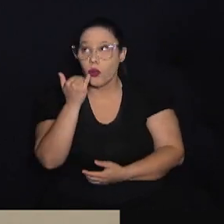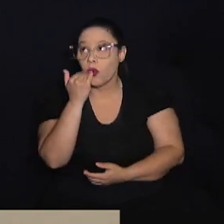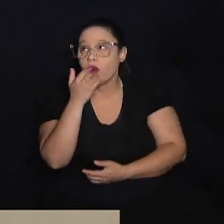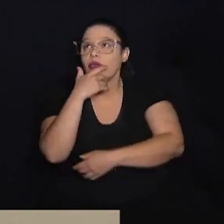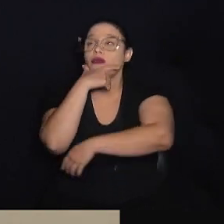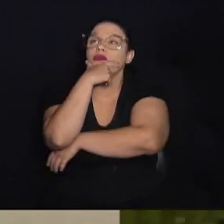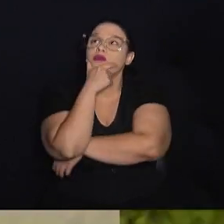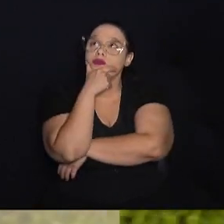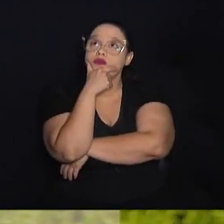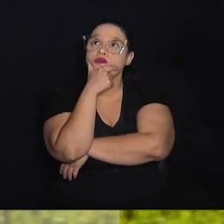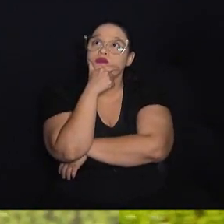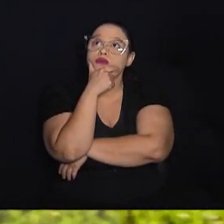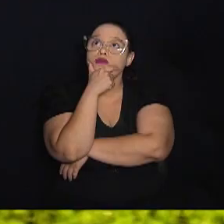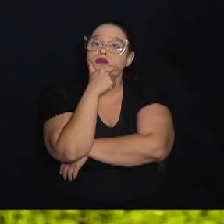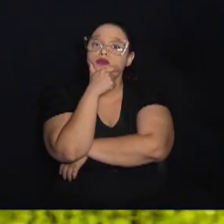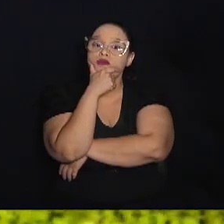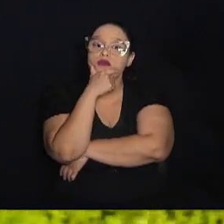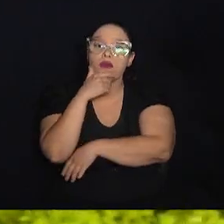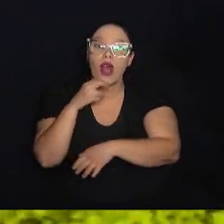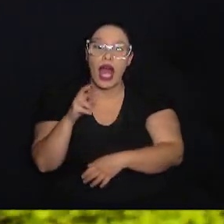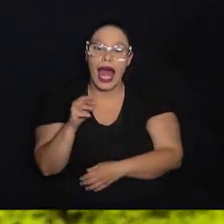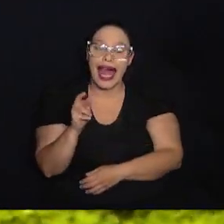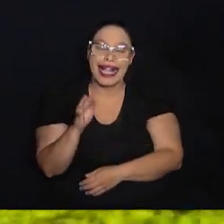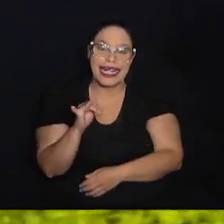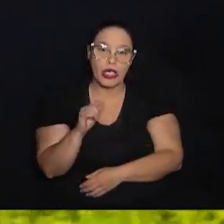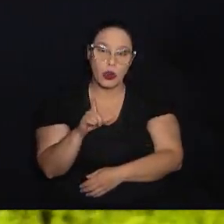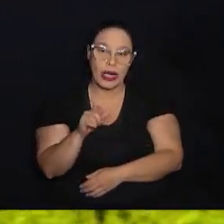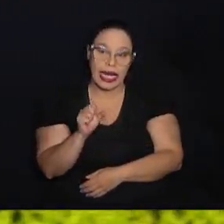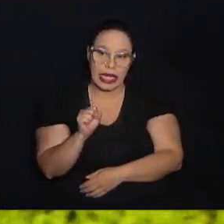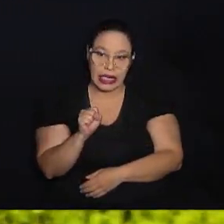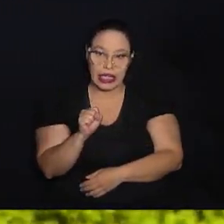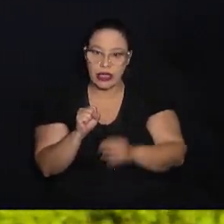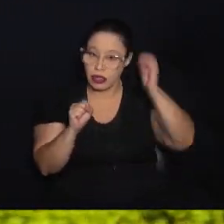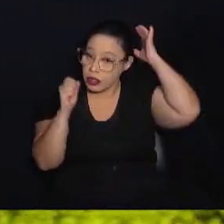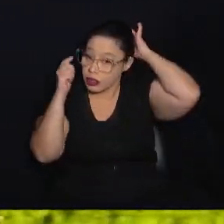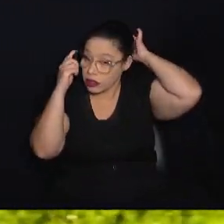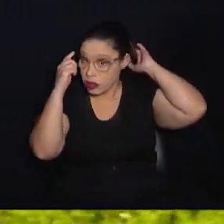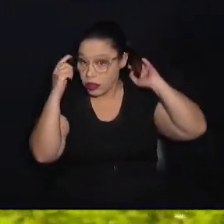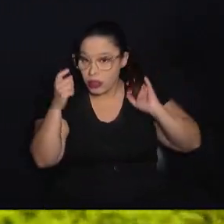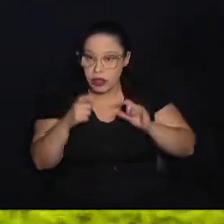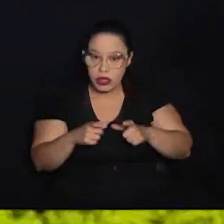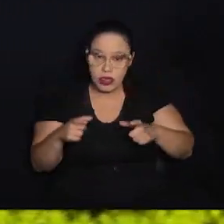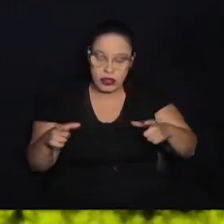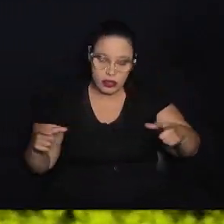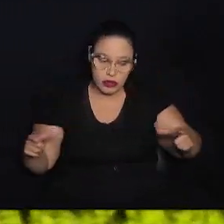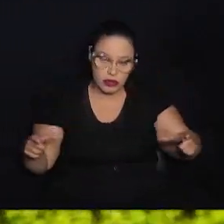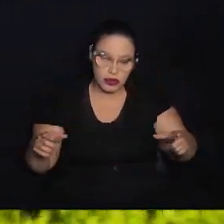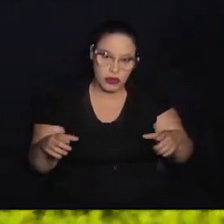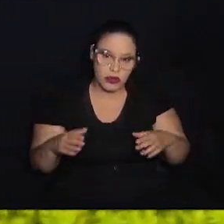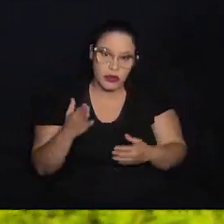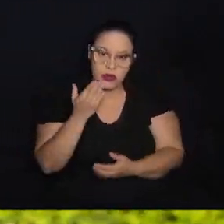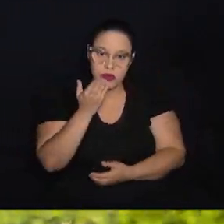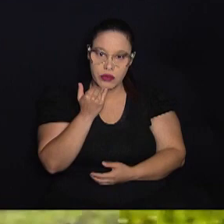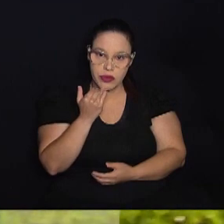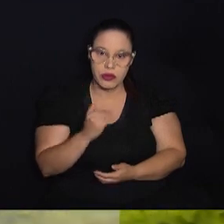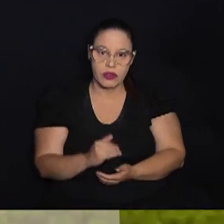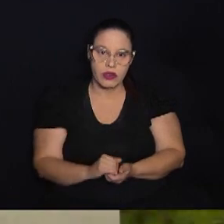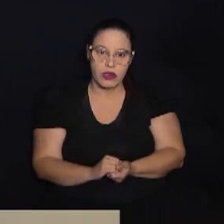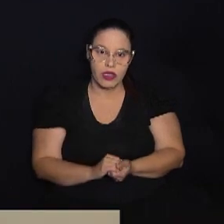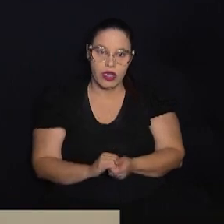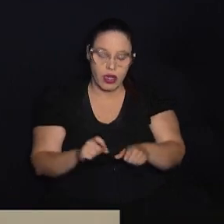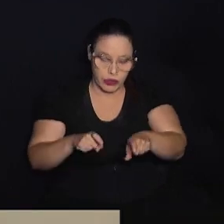alimentação, a parte dos defensivos agrícolas, os produtos que as pessoas colocam nos alimentos da